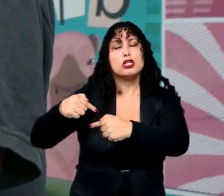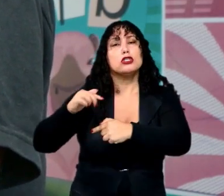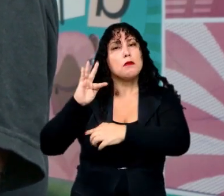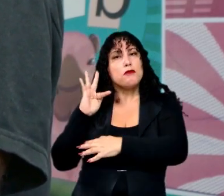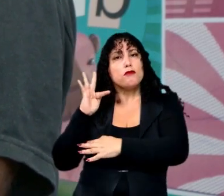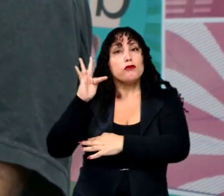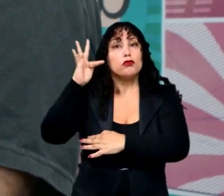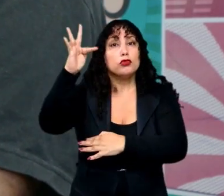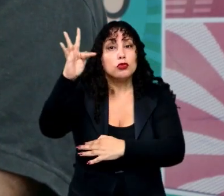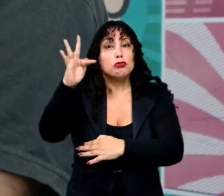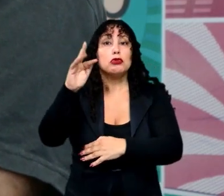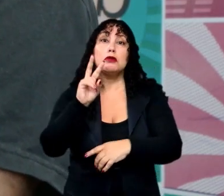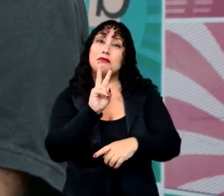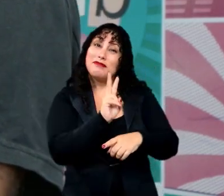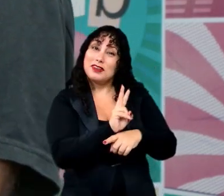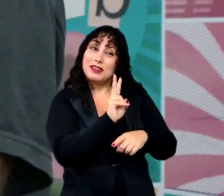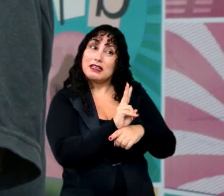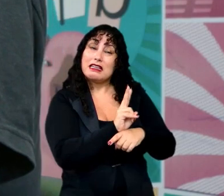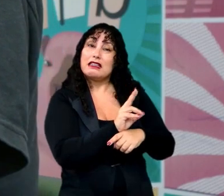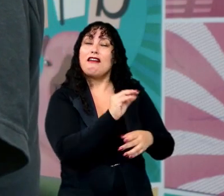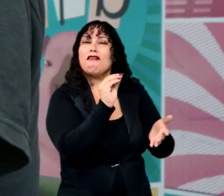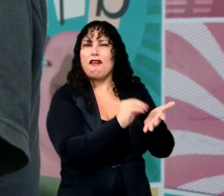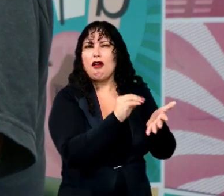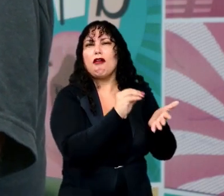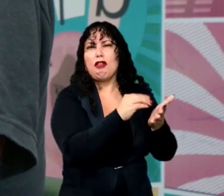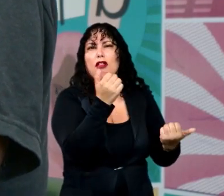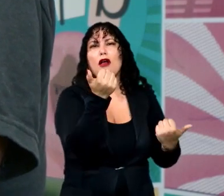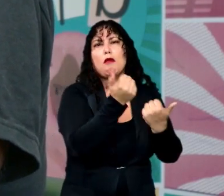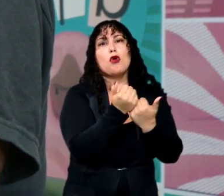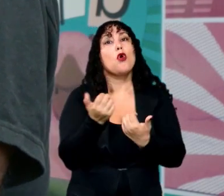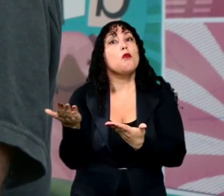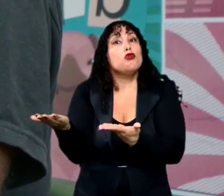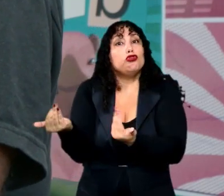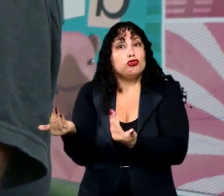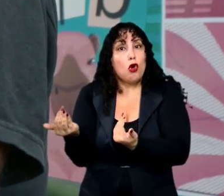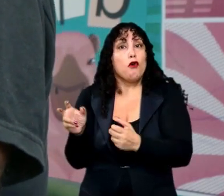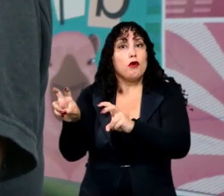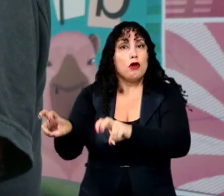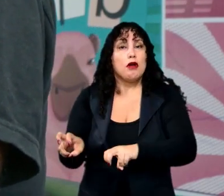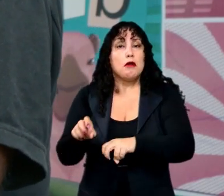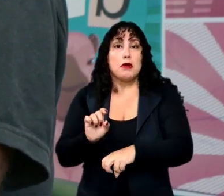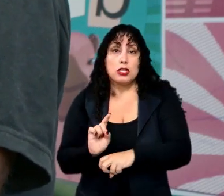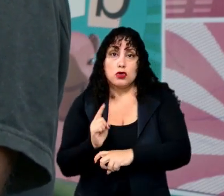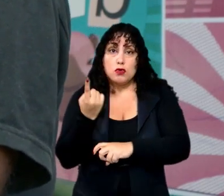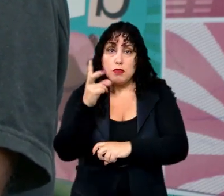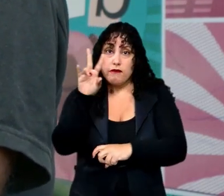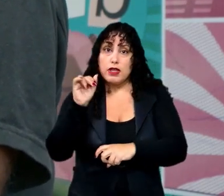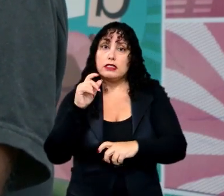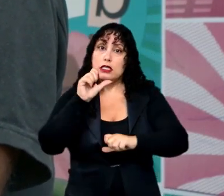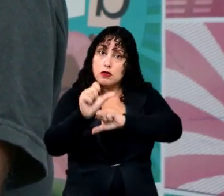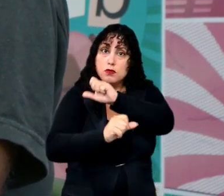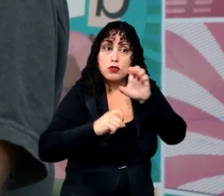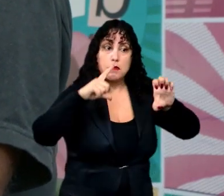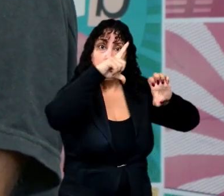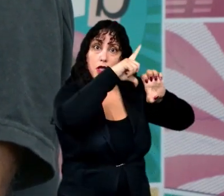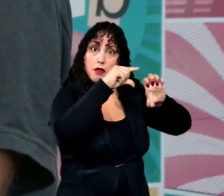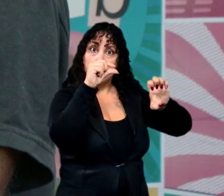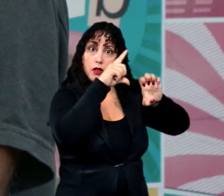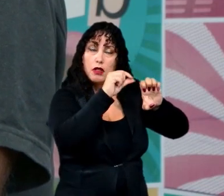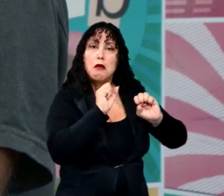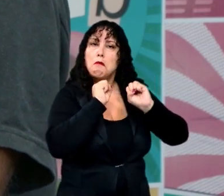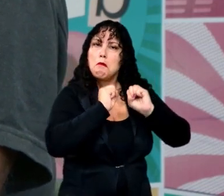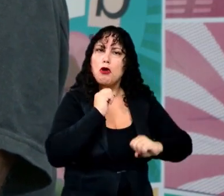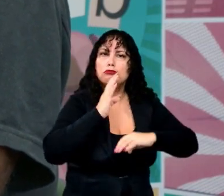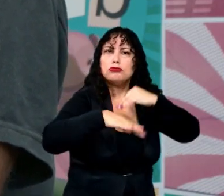futuras por enquanto eles estão meio desprovidos como jovens rurais Mas uma vez que eles se tornam empreendedores eles podem